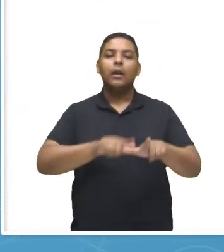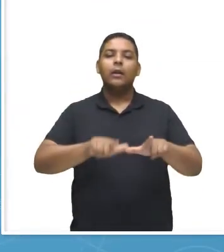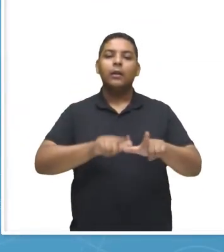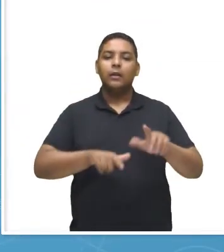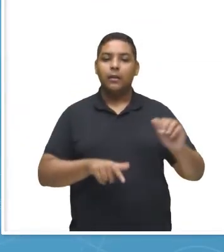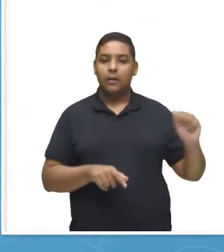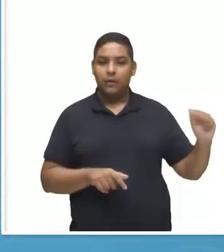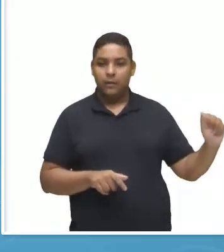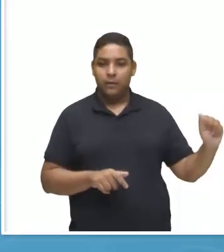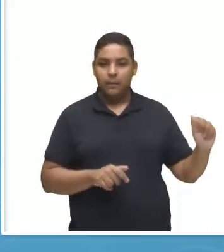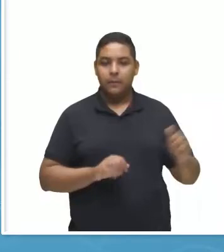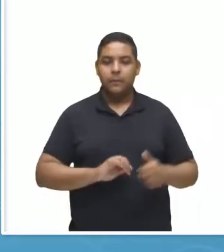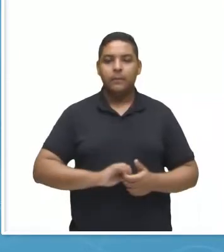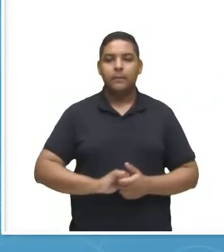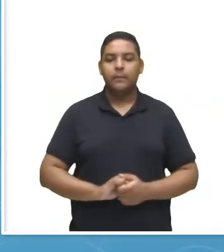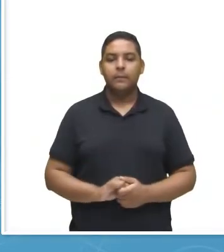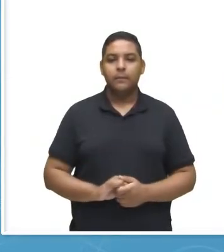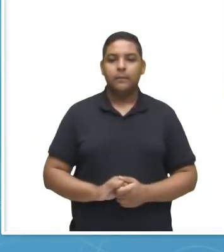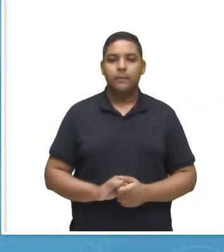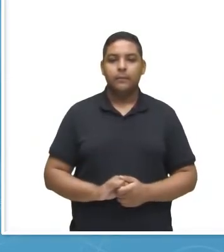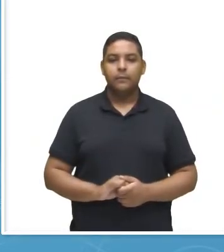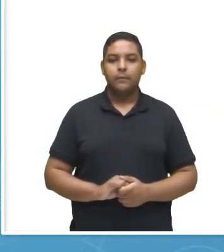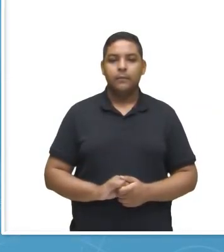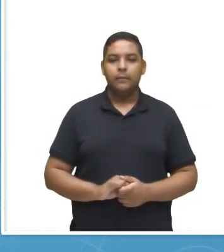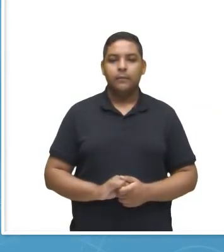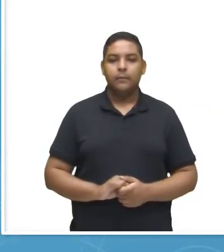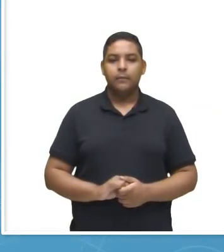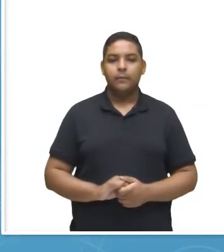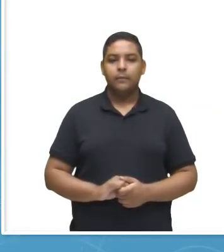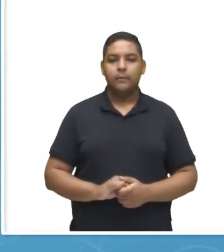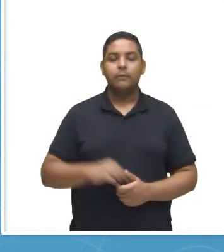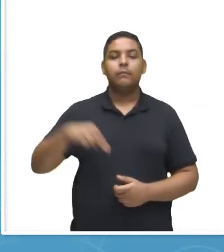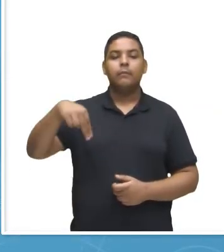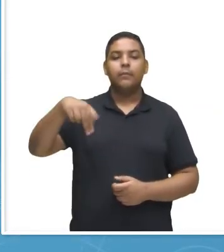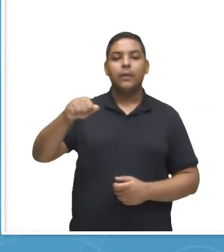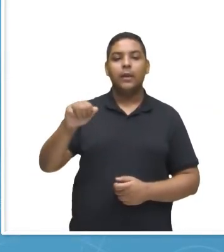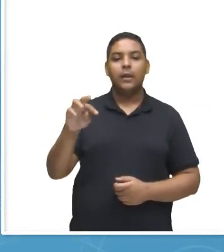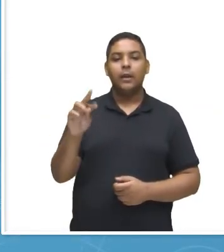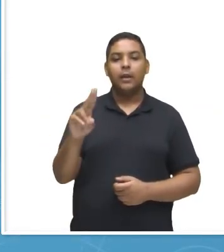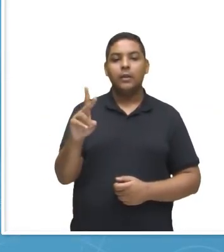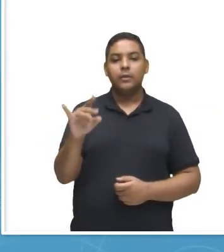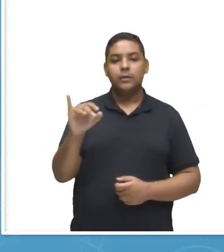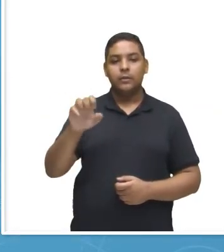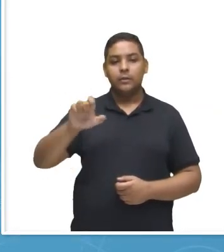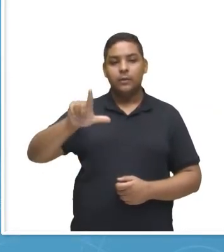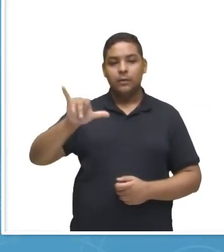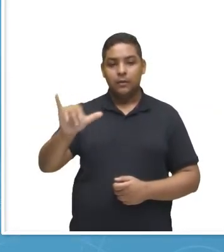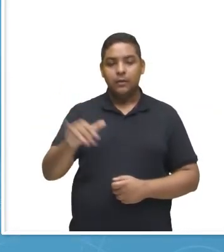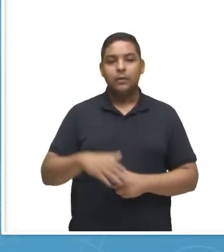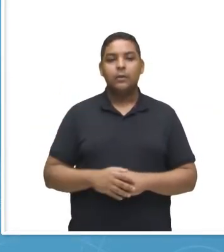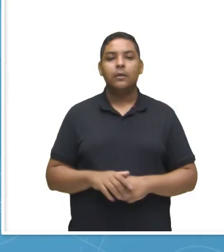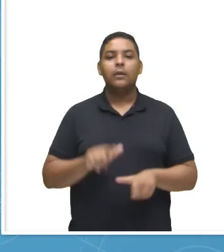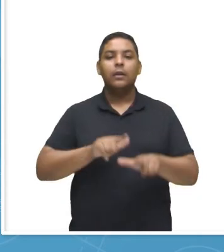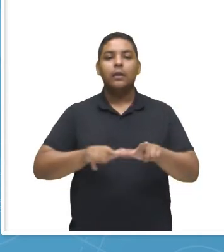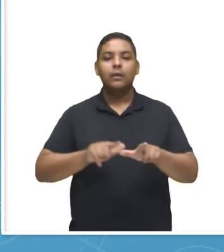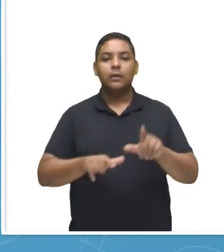Manuele dizendo que também é a letra A. A Nathalie dizendo que é a letra B.